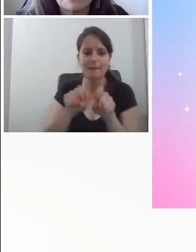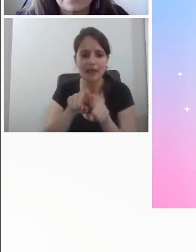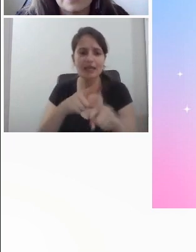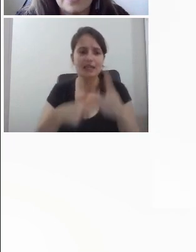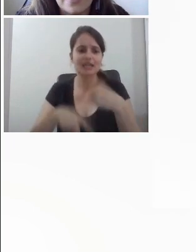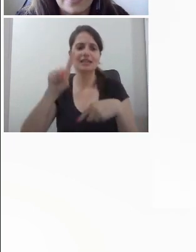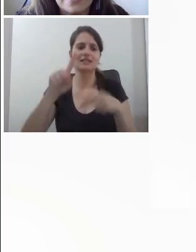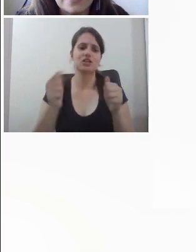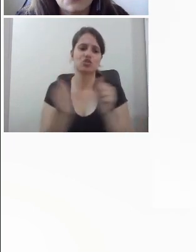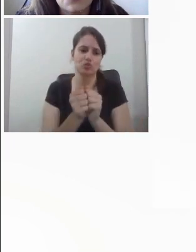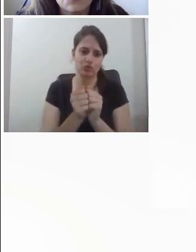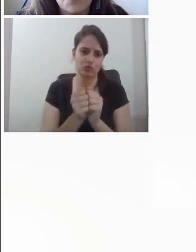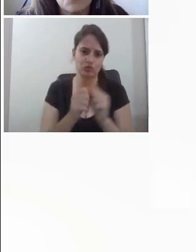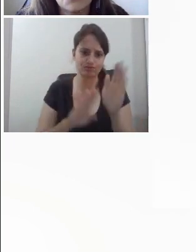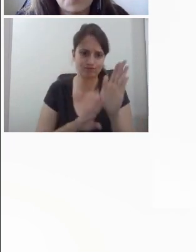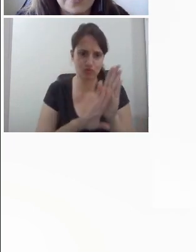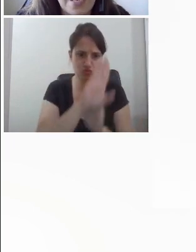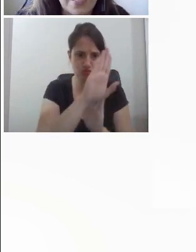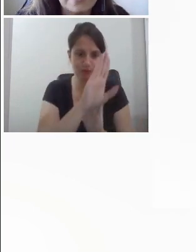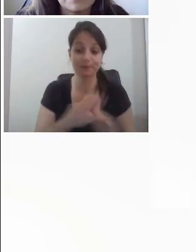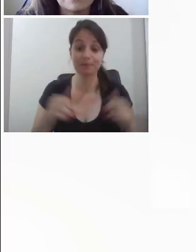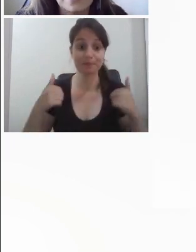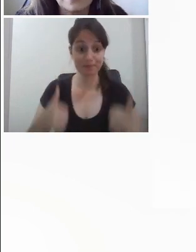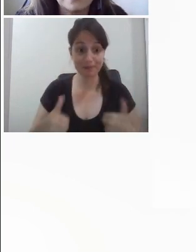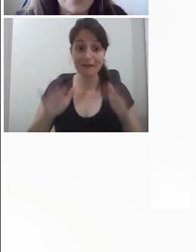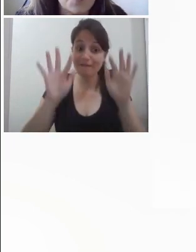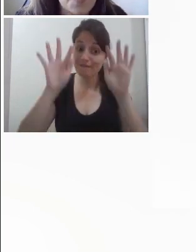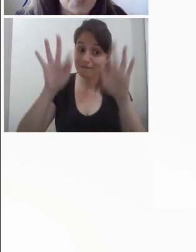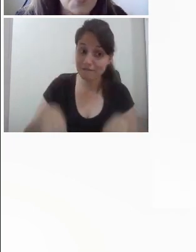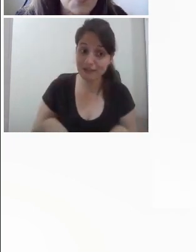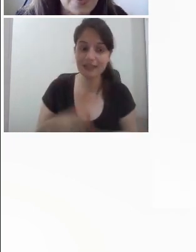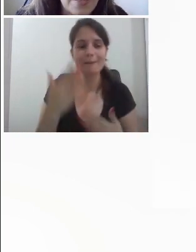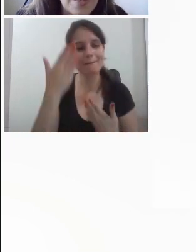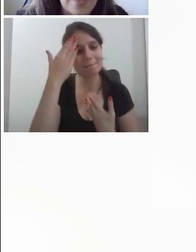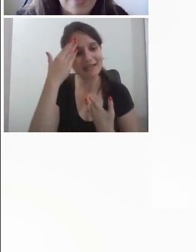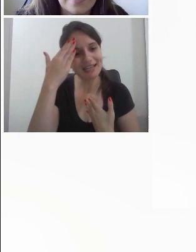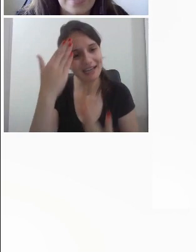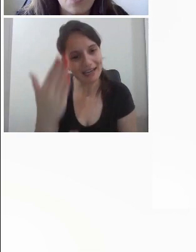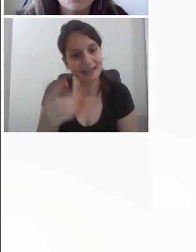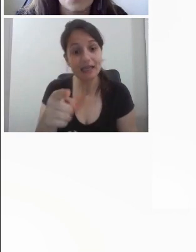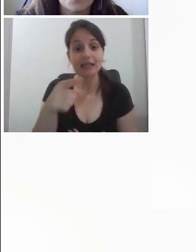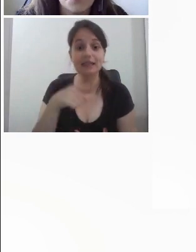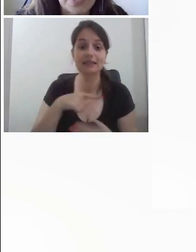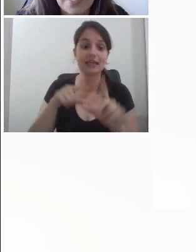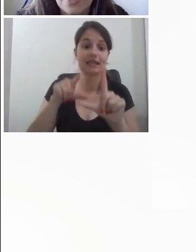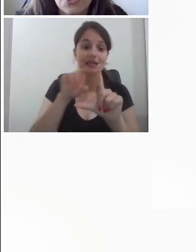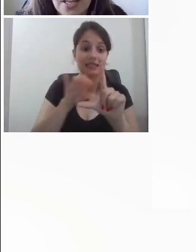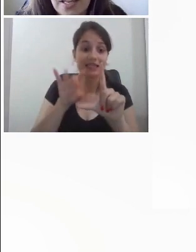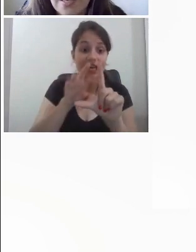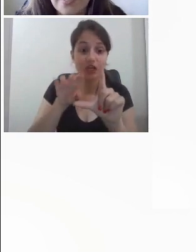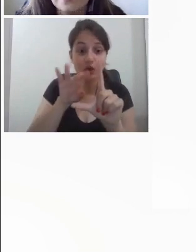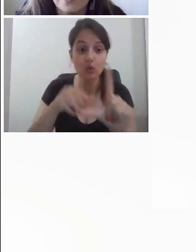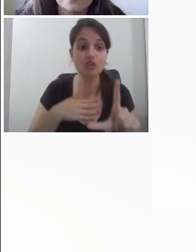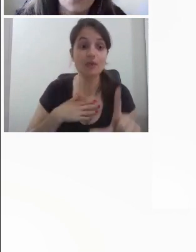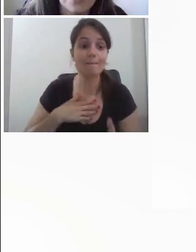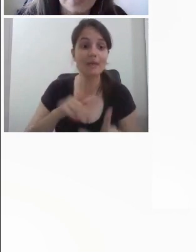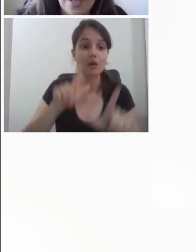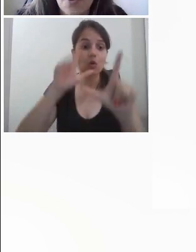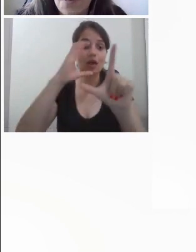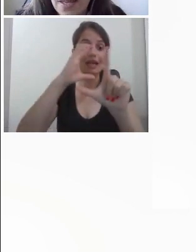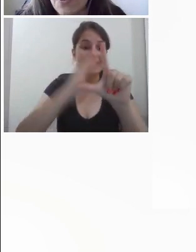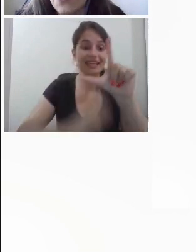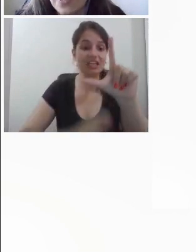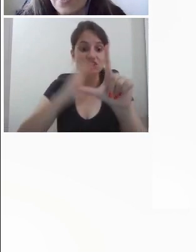gente era isso meu muito obrigada aqui tá o meu eh que code pro meu LinkedIn quem quiser se